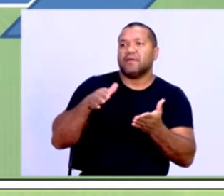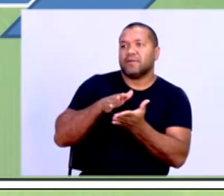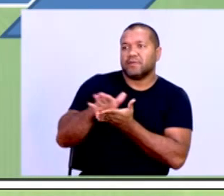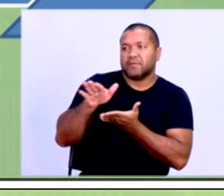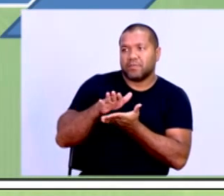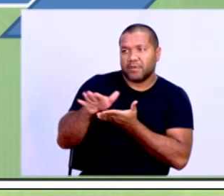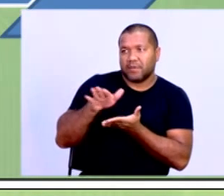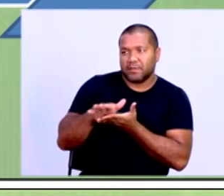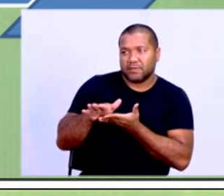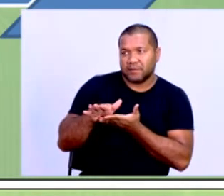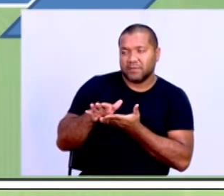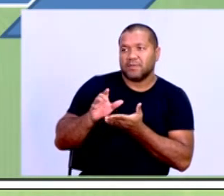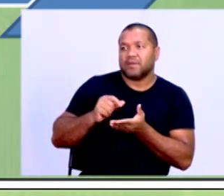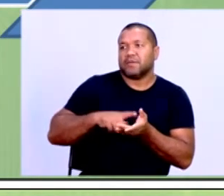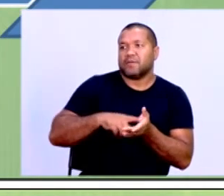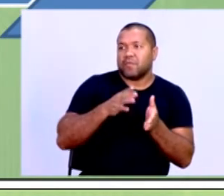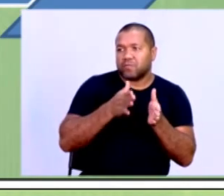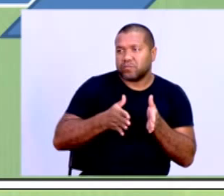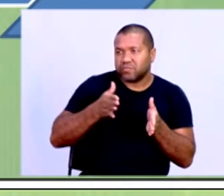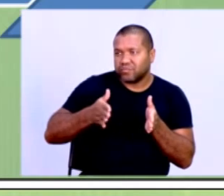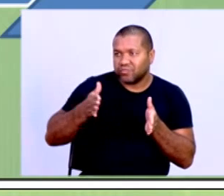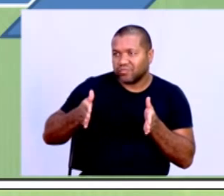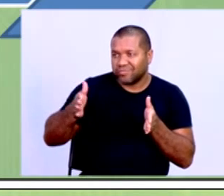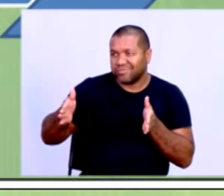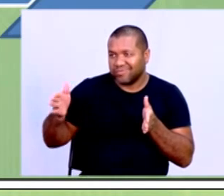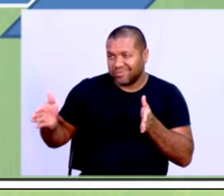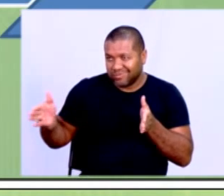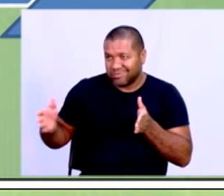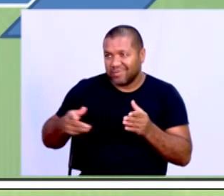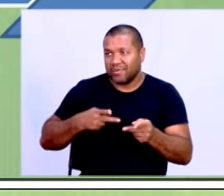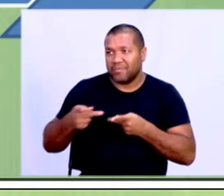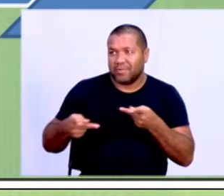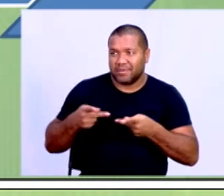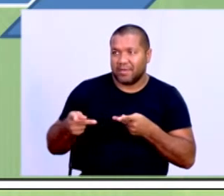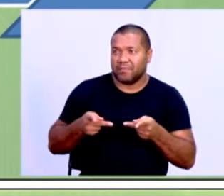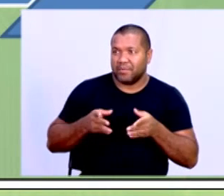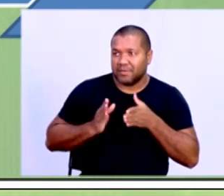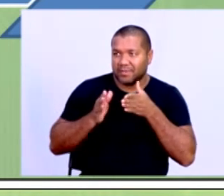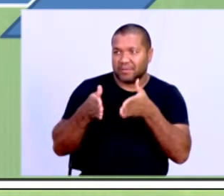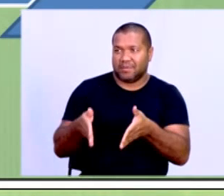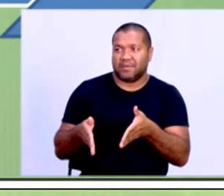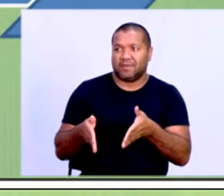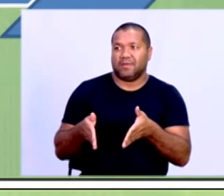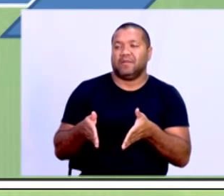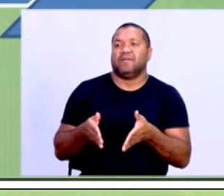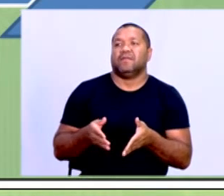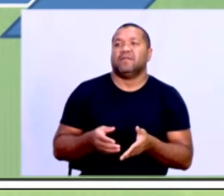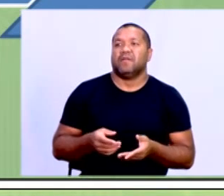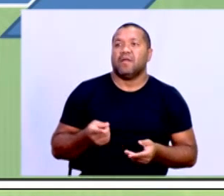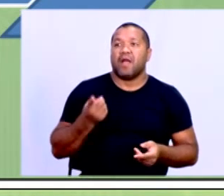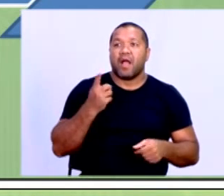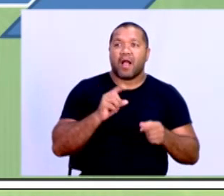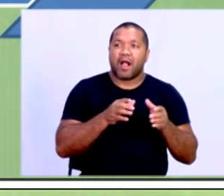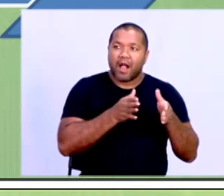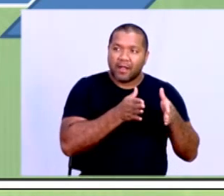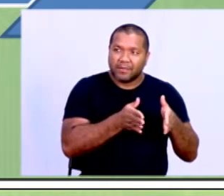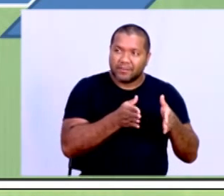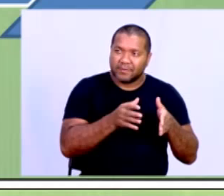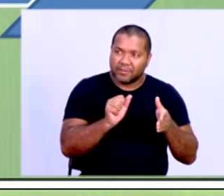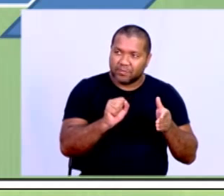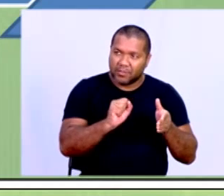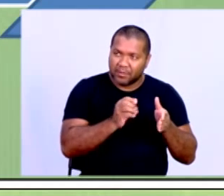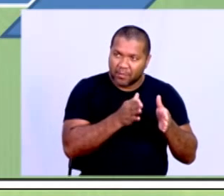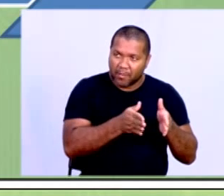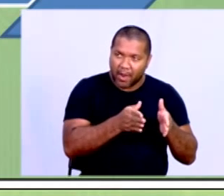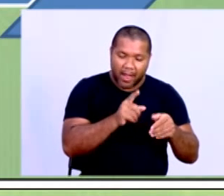sprints são cada etapa que o nosso projeto tem que seguir. Cada sprint desse tem um tempo fixo. Ele